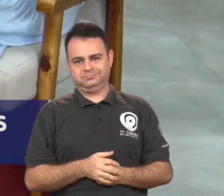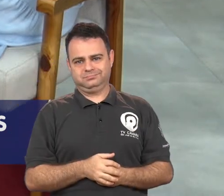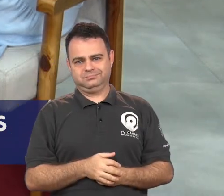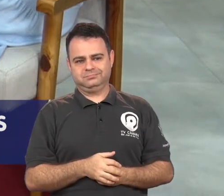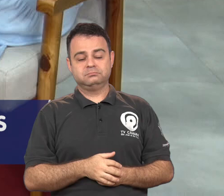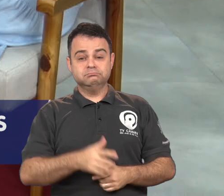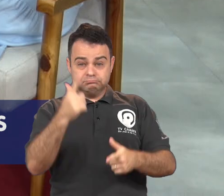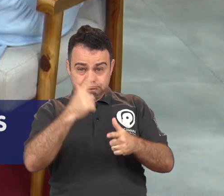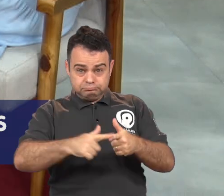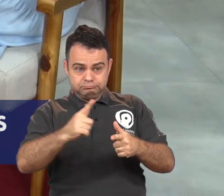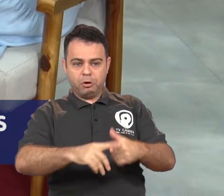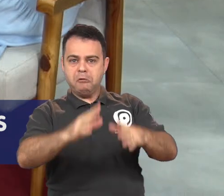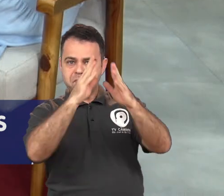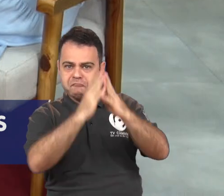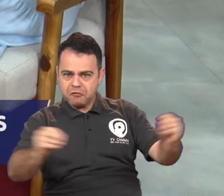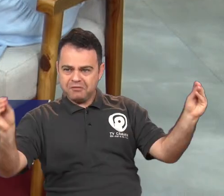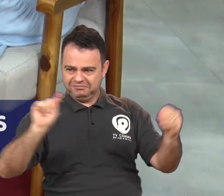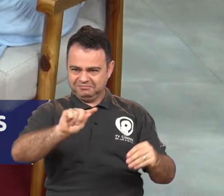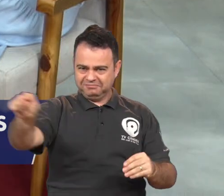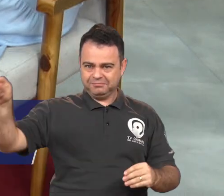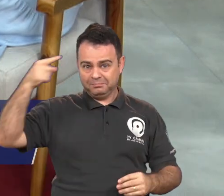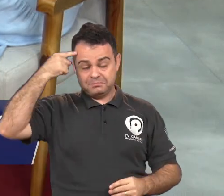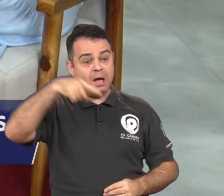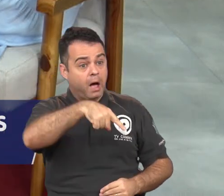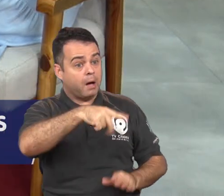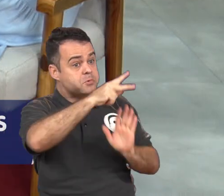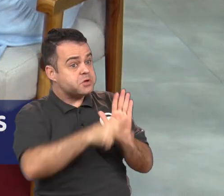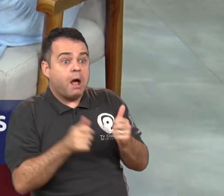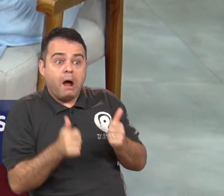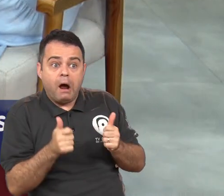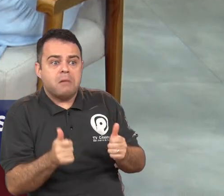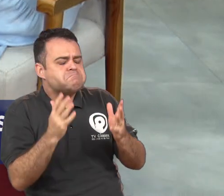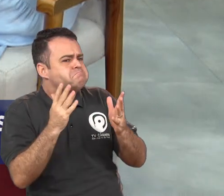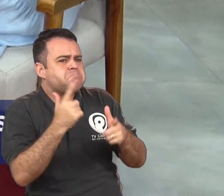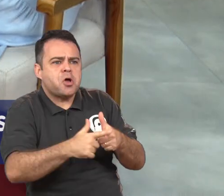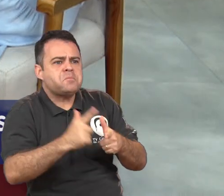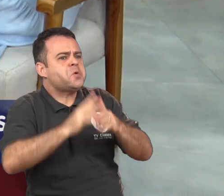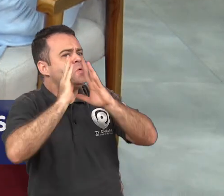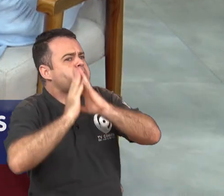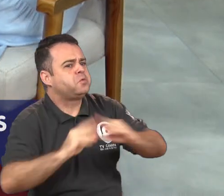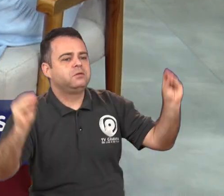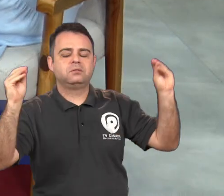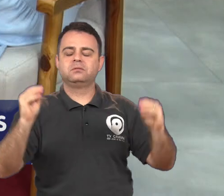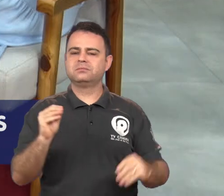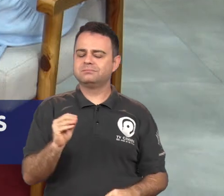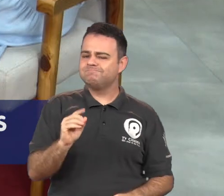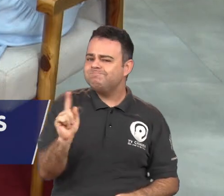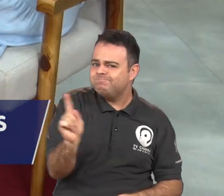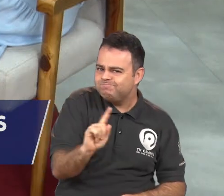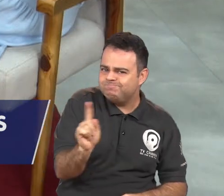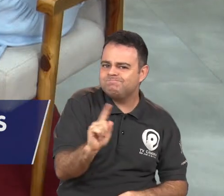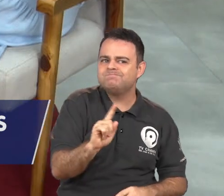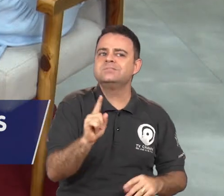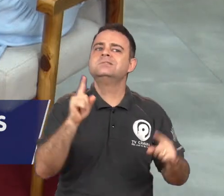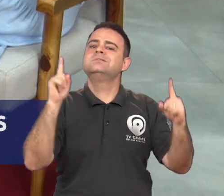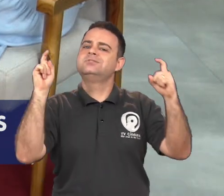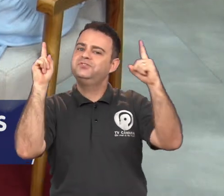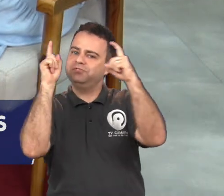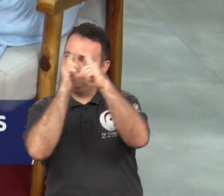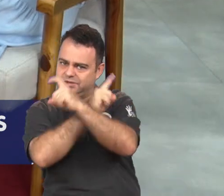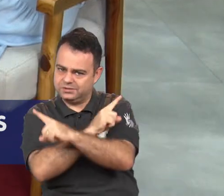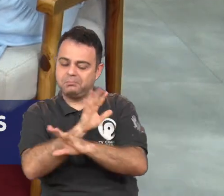que resolver, muitas pessoas falam assim, é um projeto que vai resolver o problema. A gente sabe que resolver o problema... É mais complexo, É